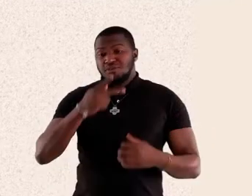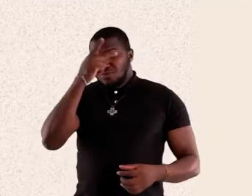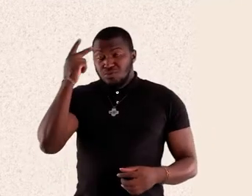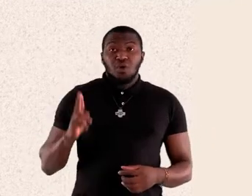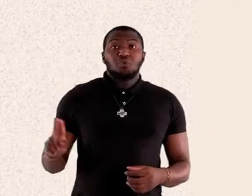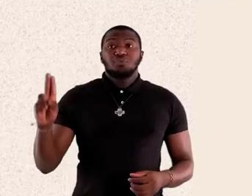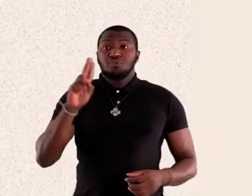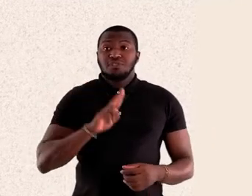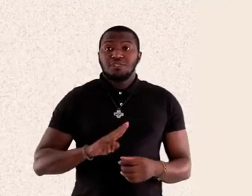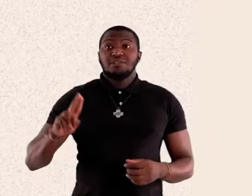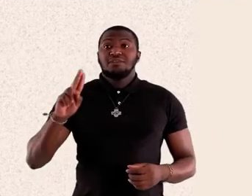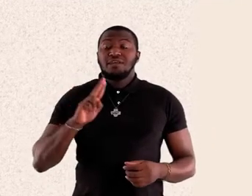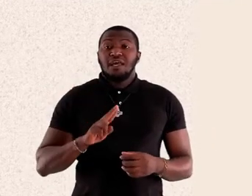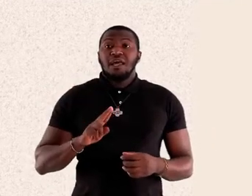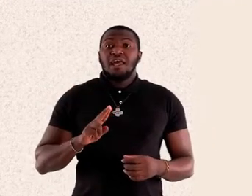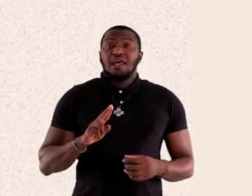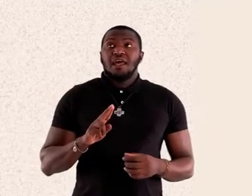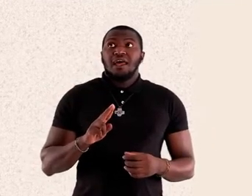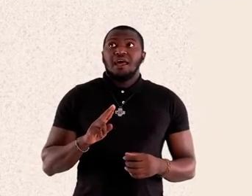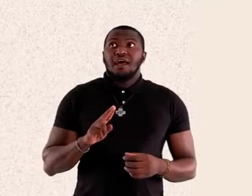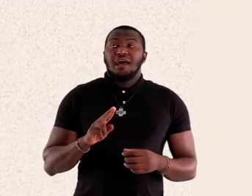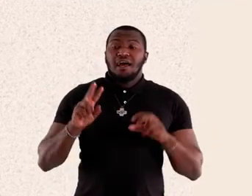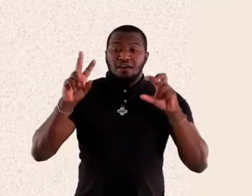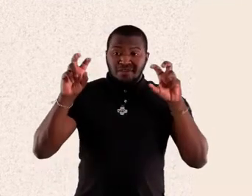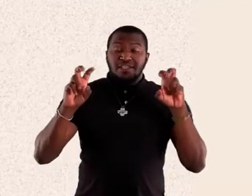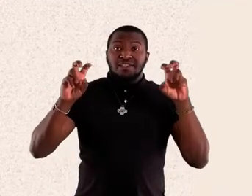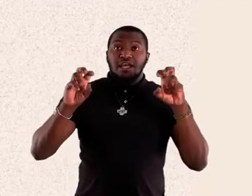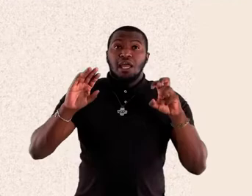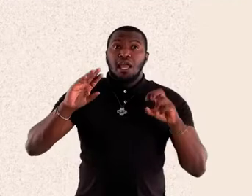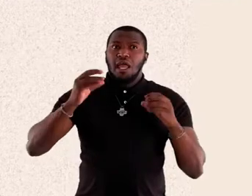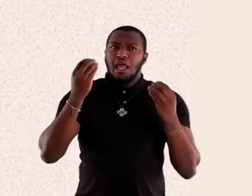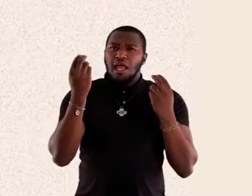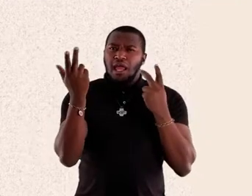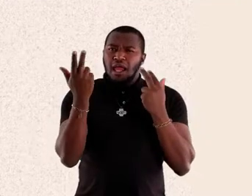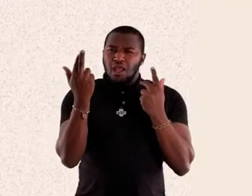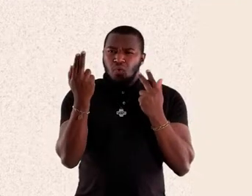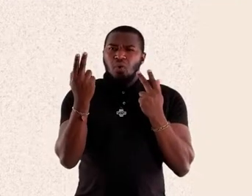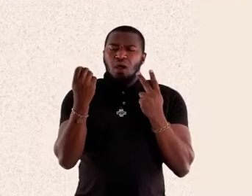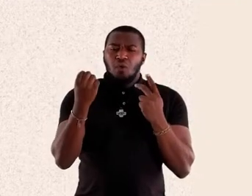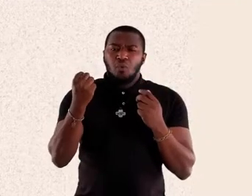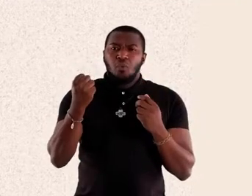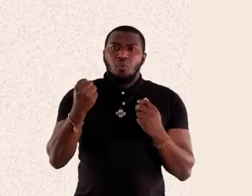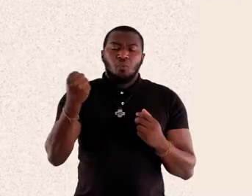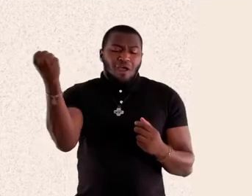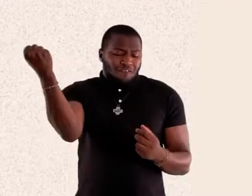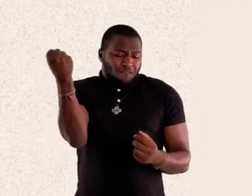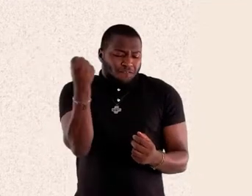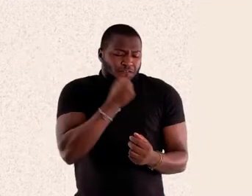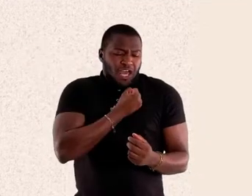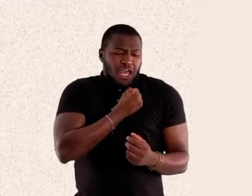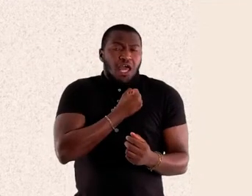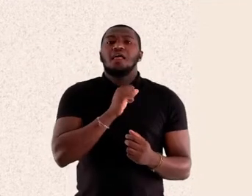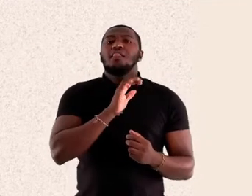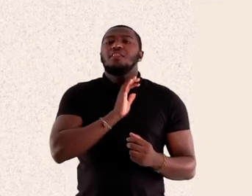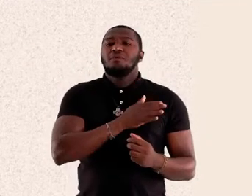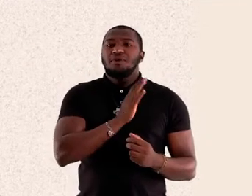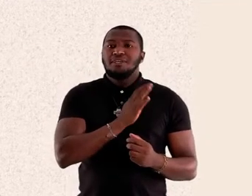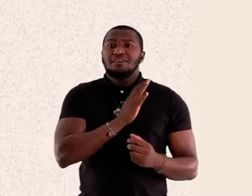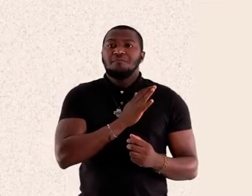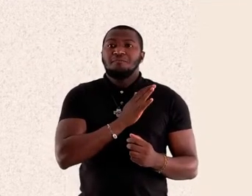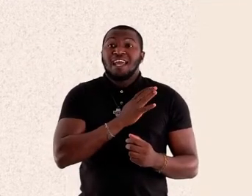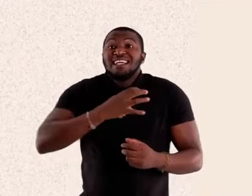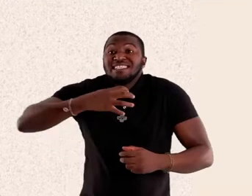expressão é como se tivesse enfiado uma facada no meu coração e é isso a gente sente essa